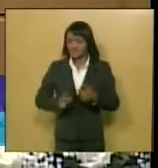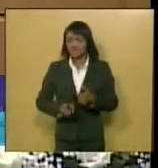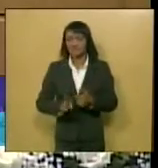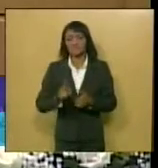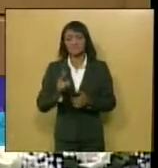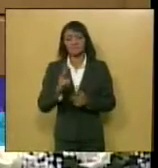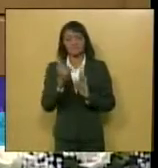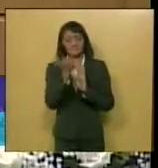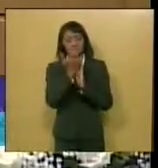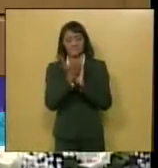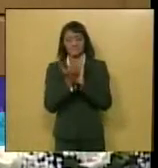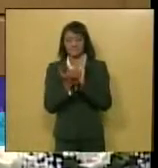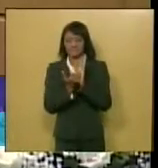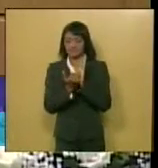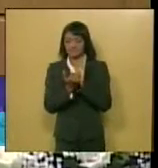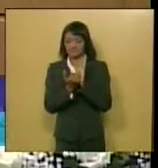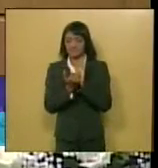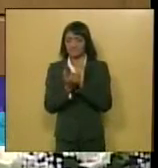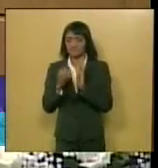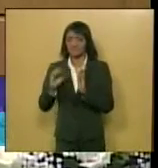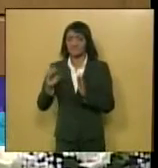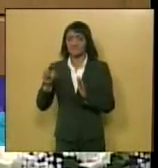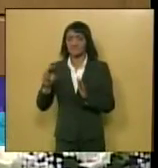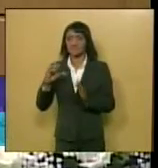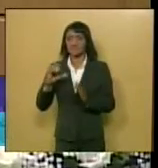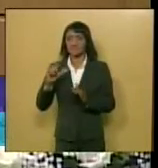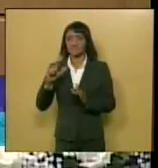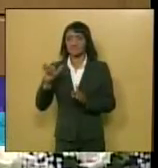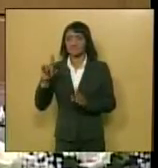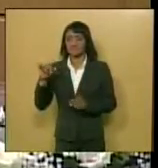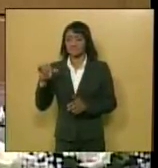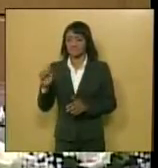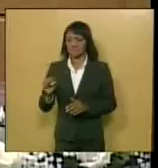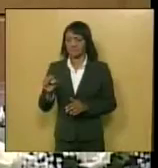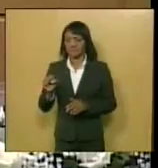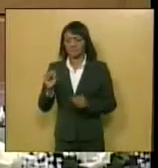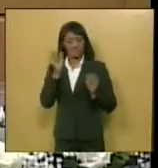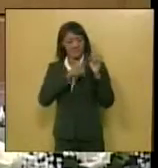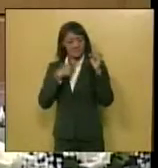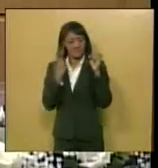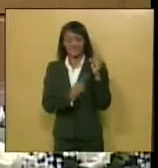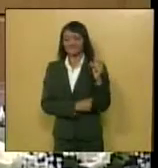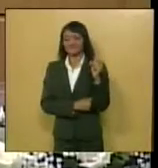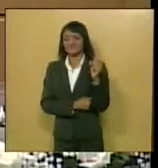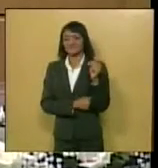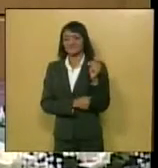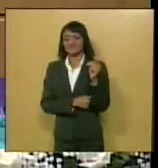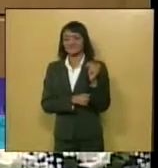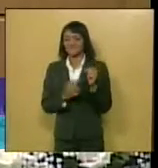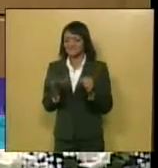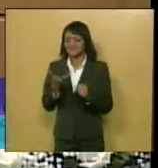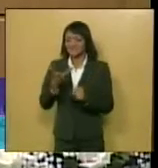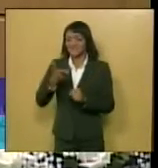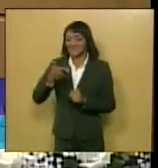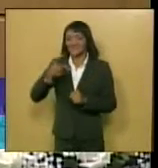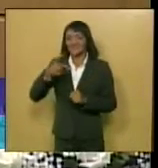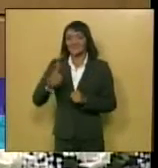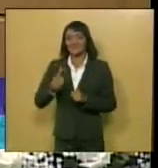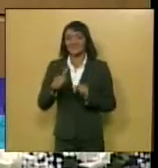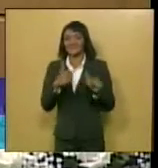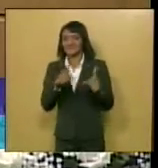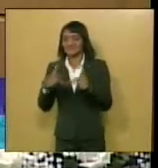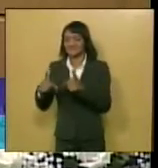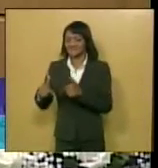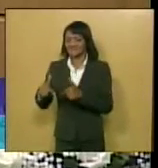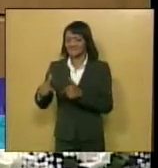um programa. Euclides era essa força. Saiu do jeito convencional de fazer política